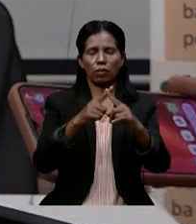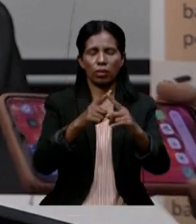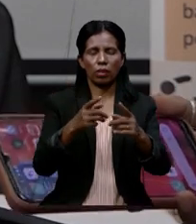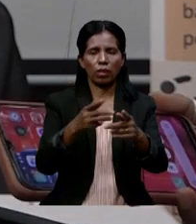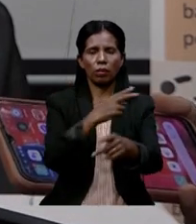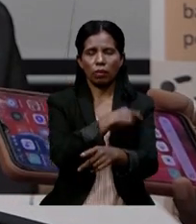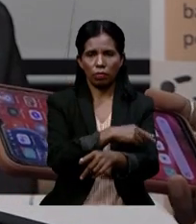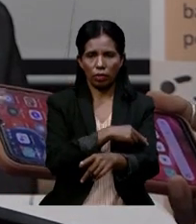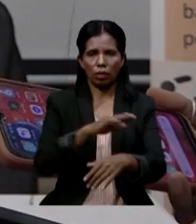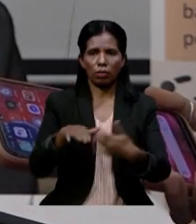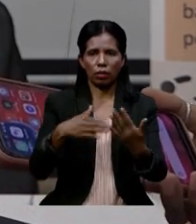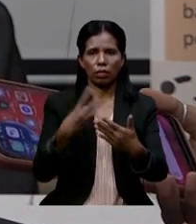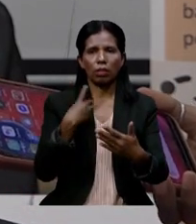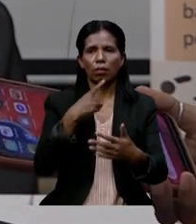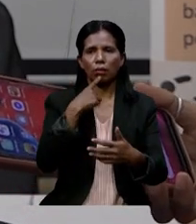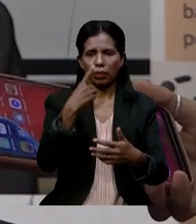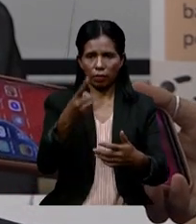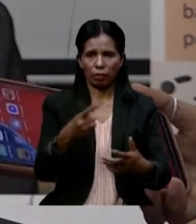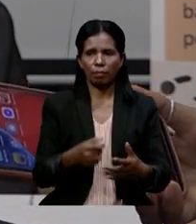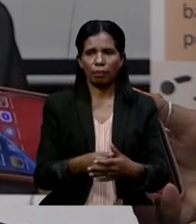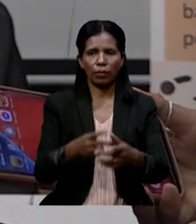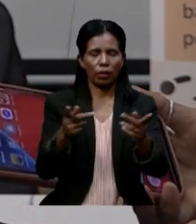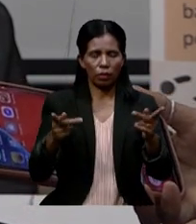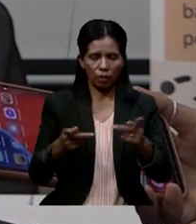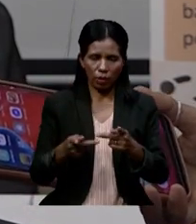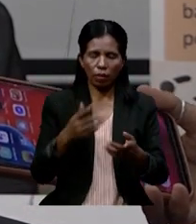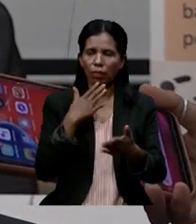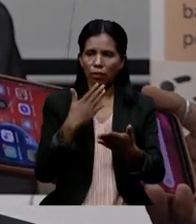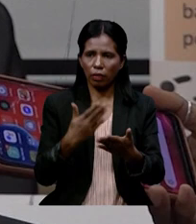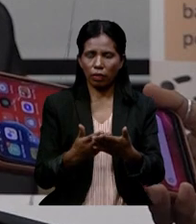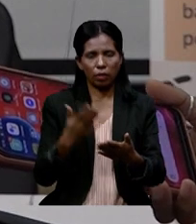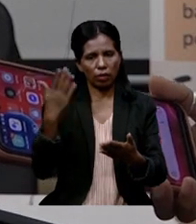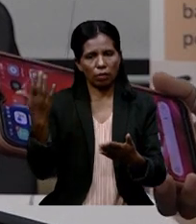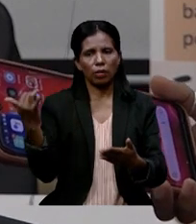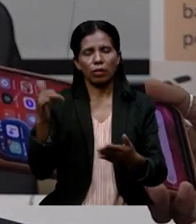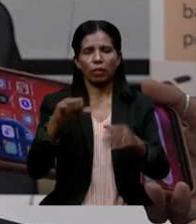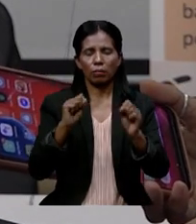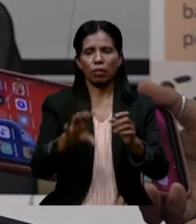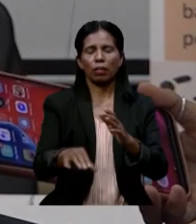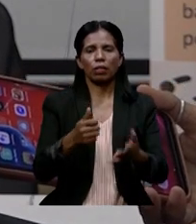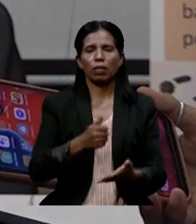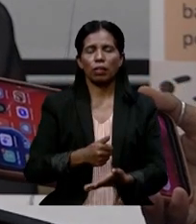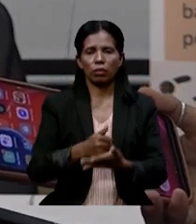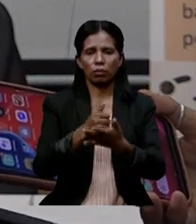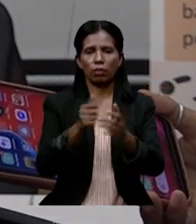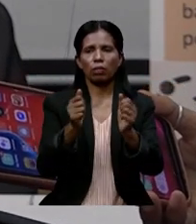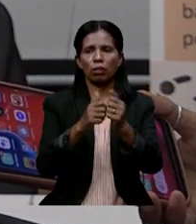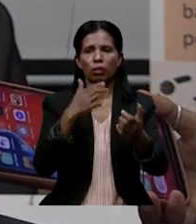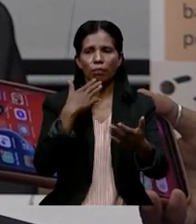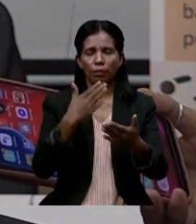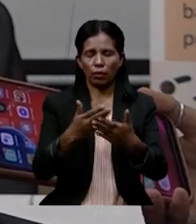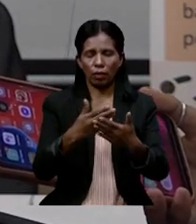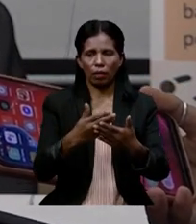sira né bem que o MPM de um fatin seguro e na base sira bele retan tratamento